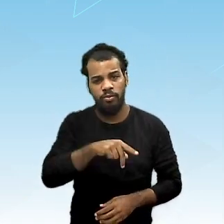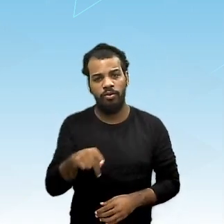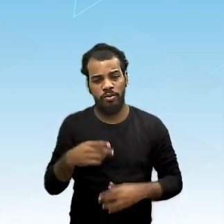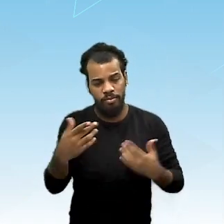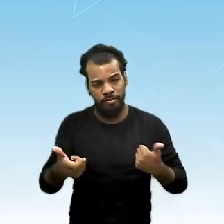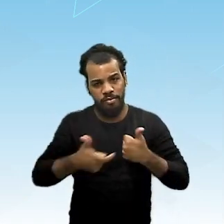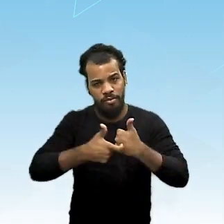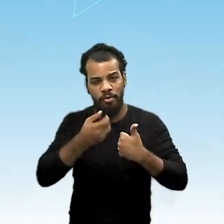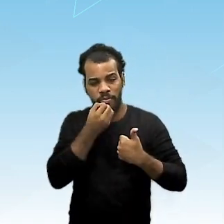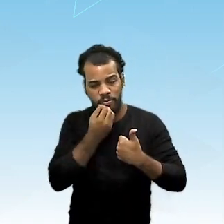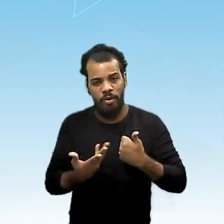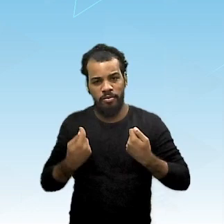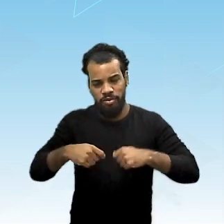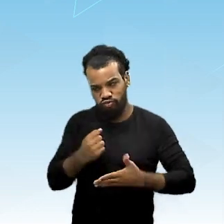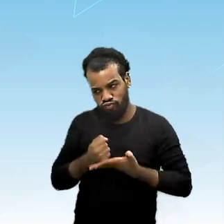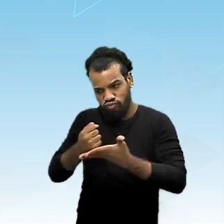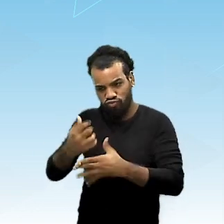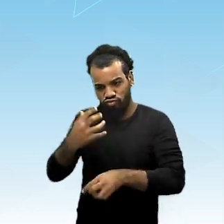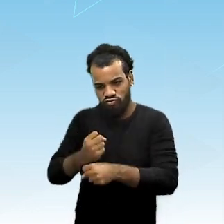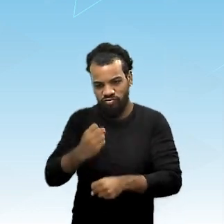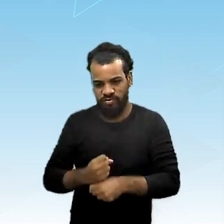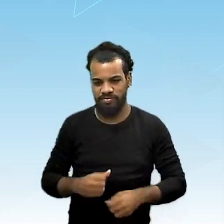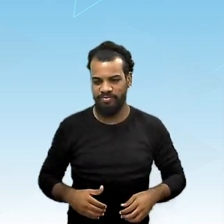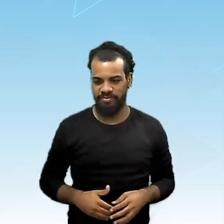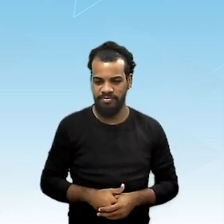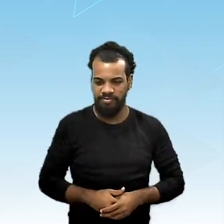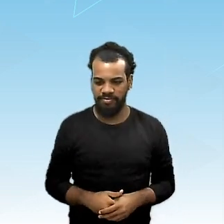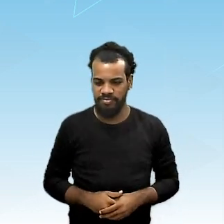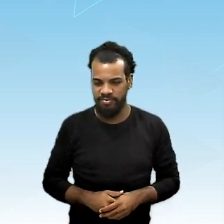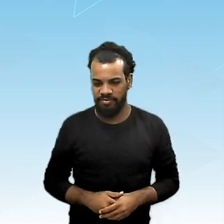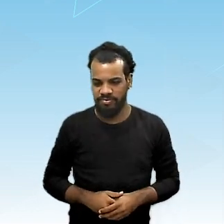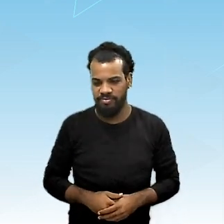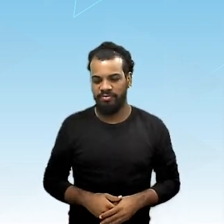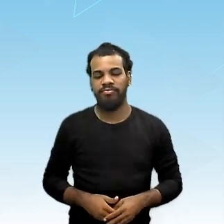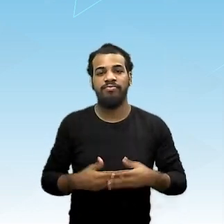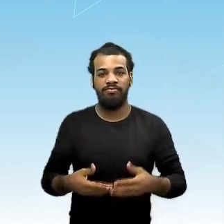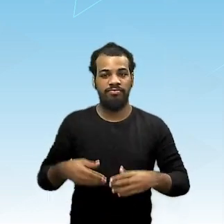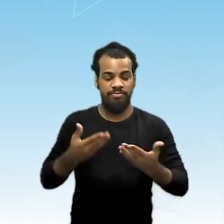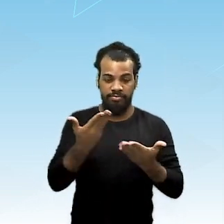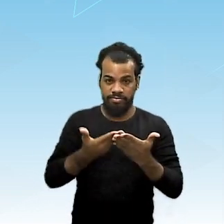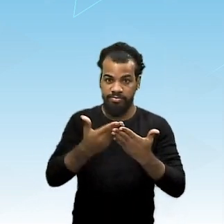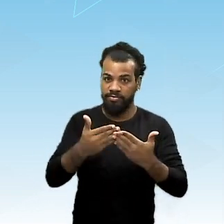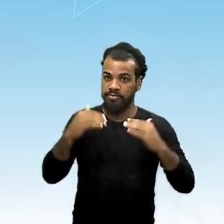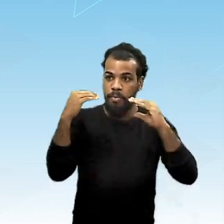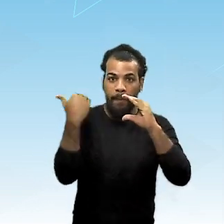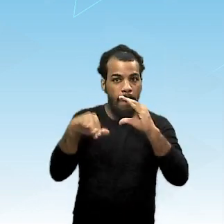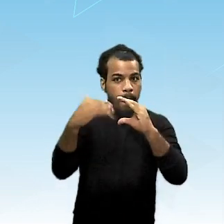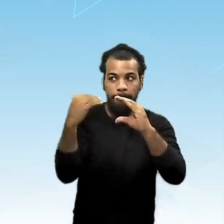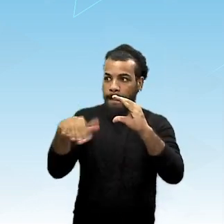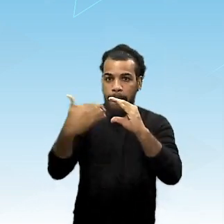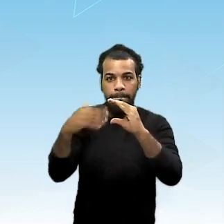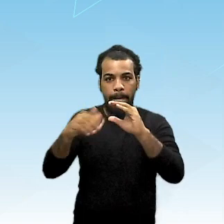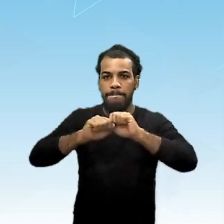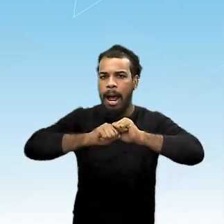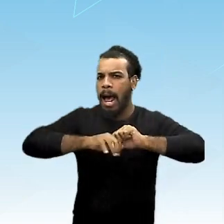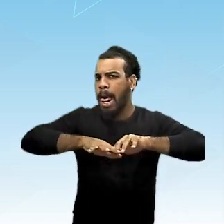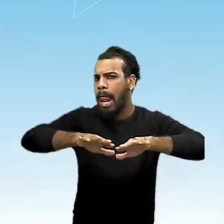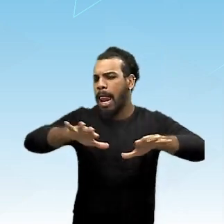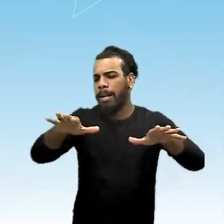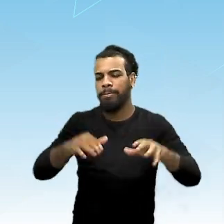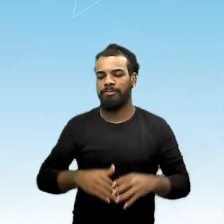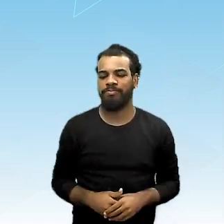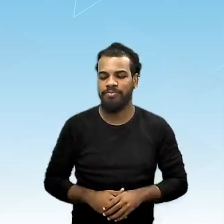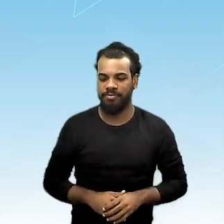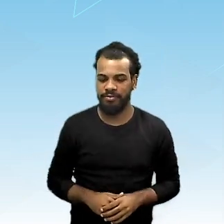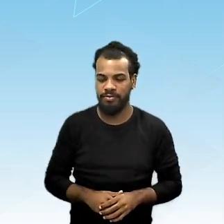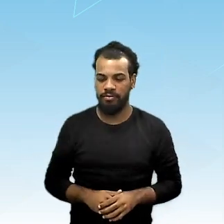isso, tá bom? Vai, nos ajuda. Distribui nossa videoaula aí também, professor, isso é importante para a gente, tá? Nossa equipe de hoje está